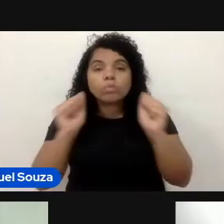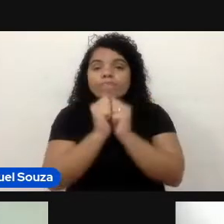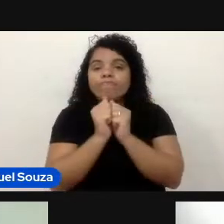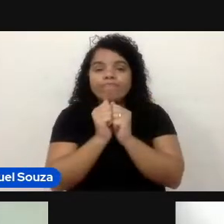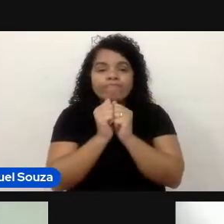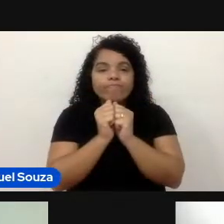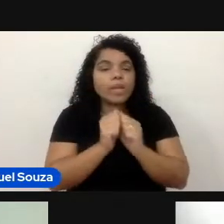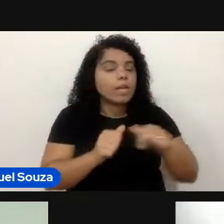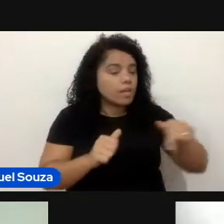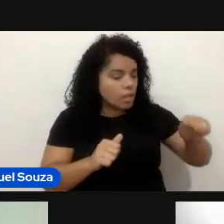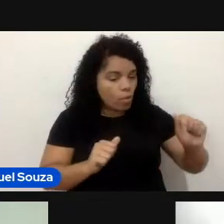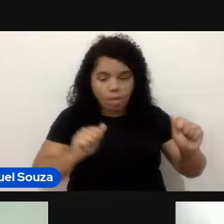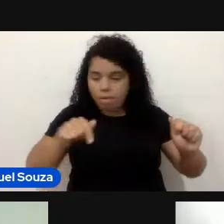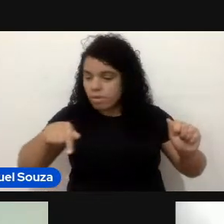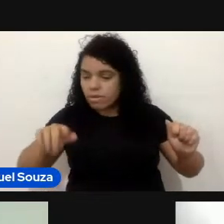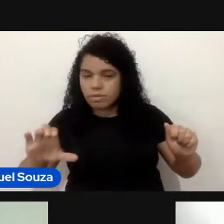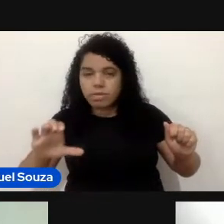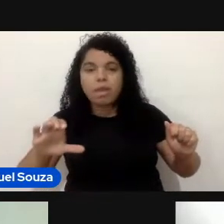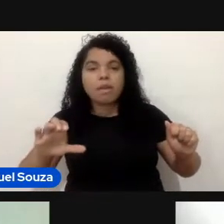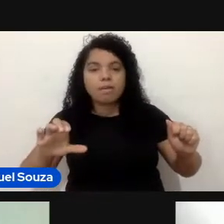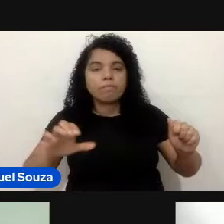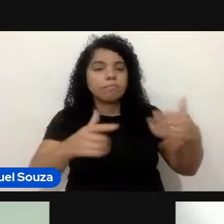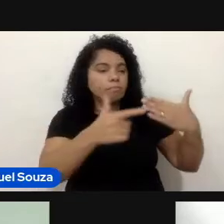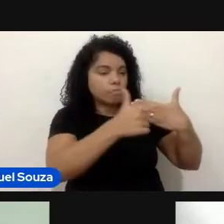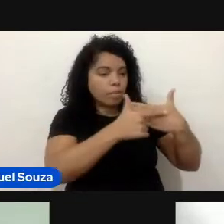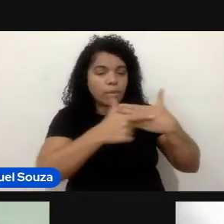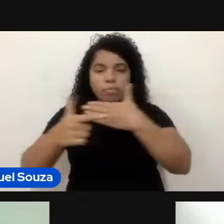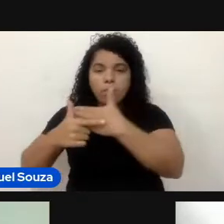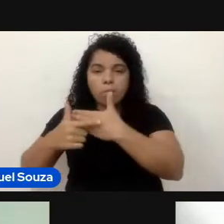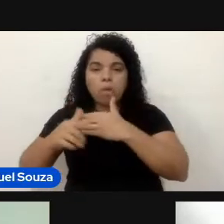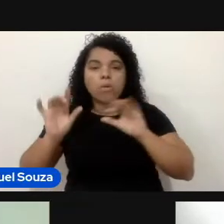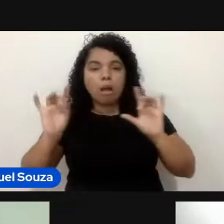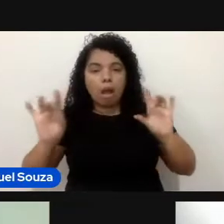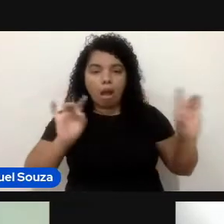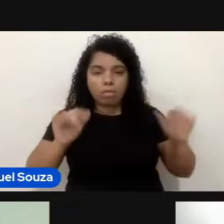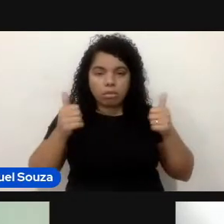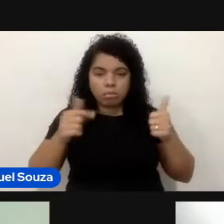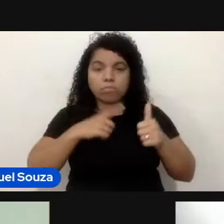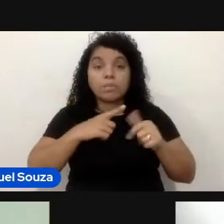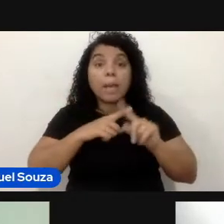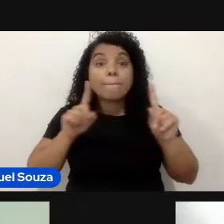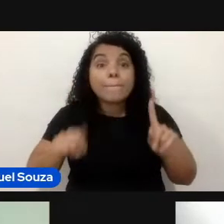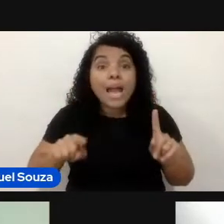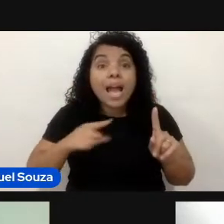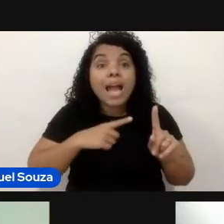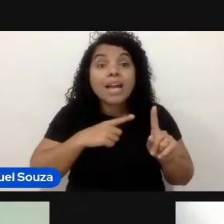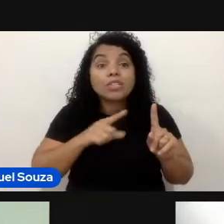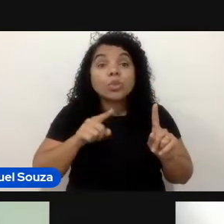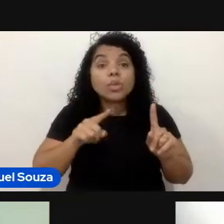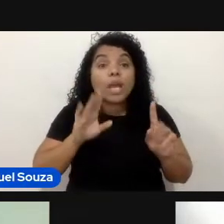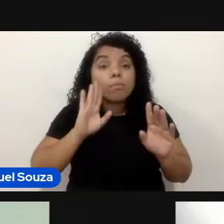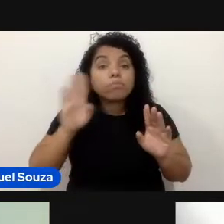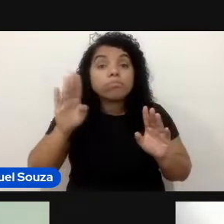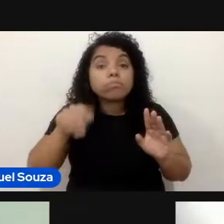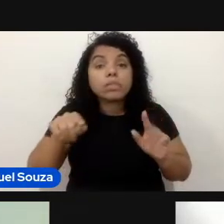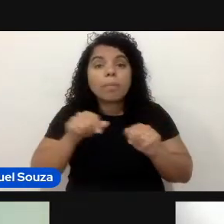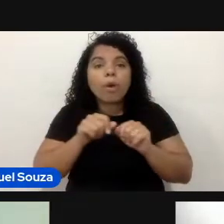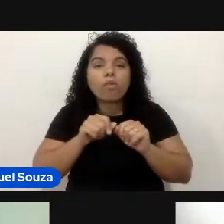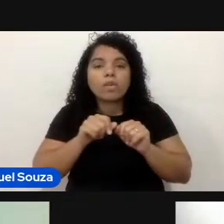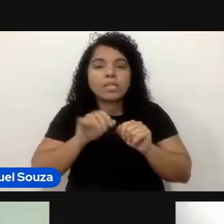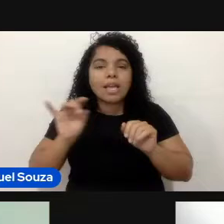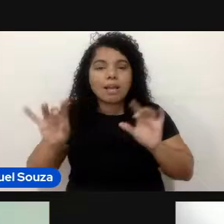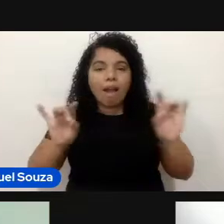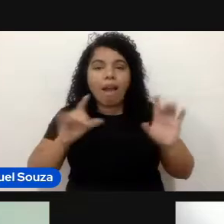tem seu papel fundamental, mas que no final a gente tem que entender que cada um tem a sua parte principal do que precisa fazer,